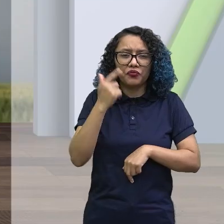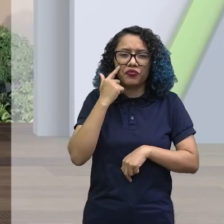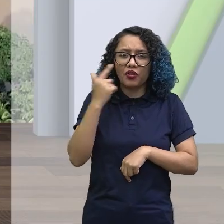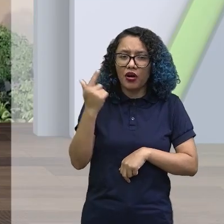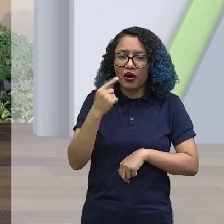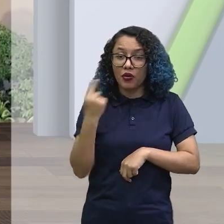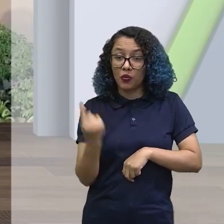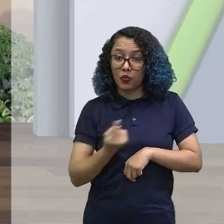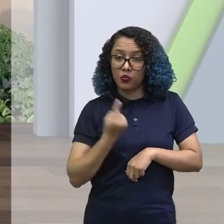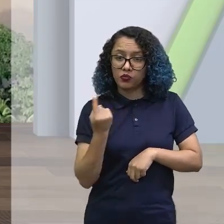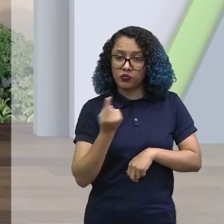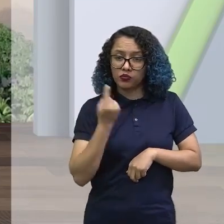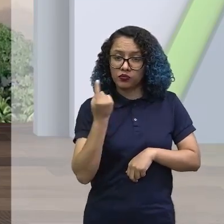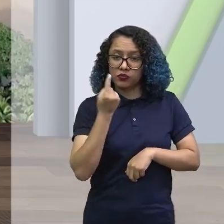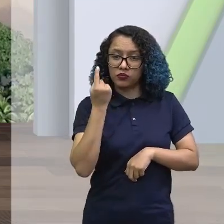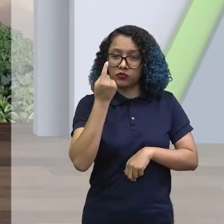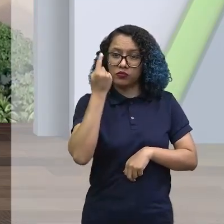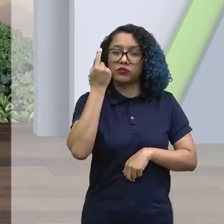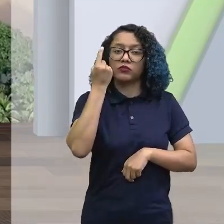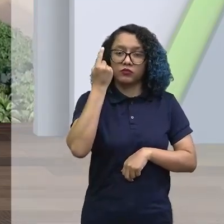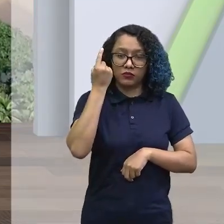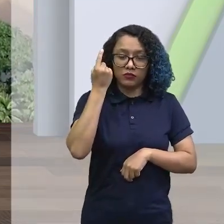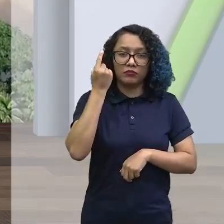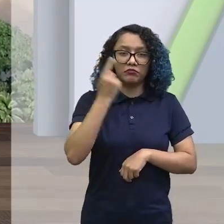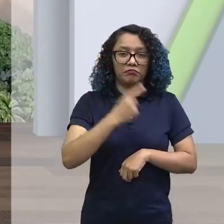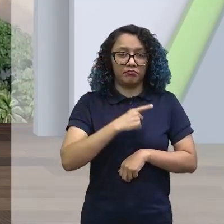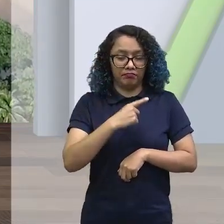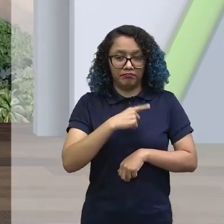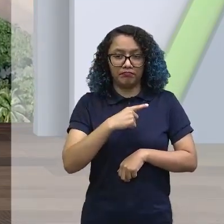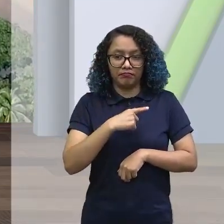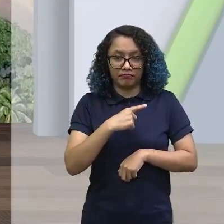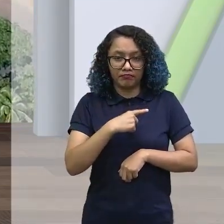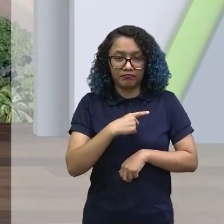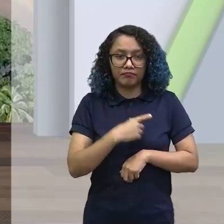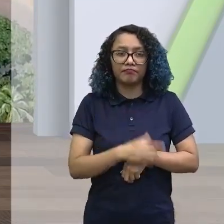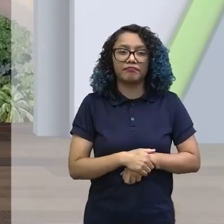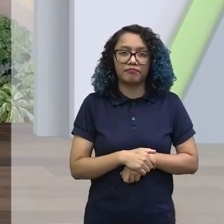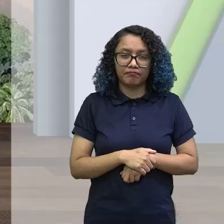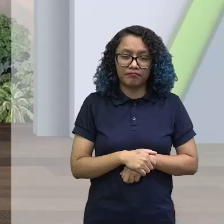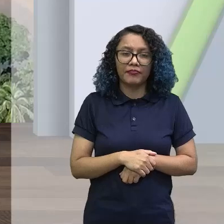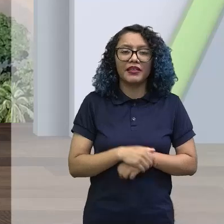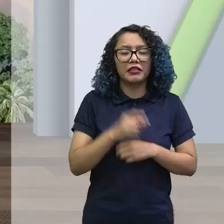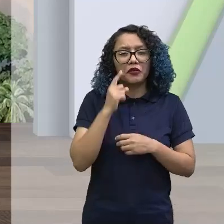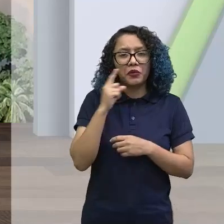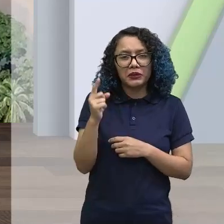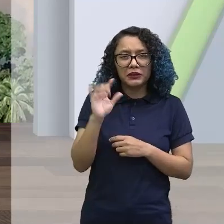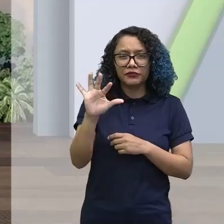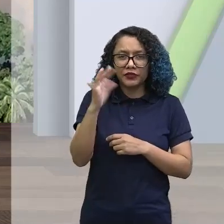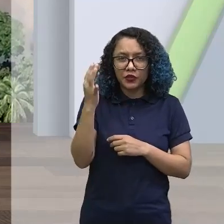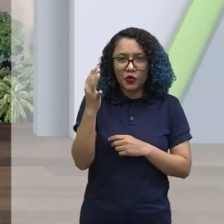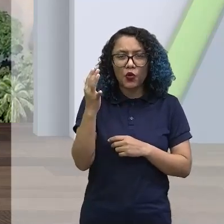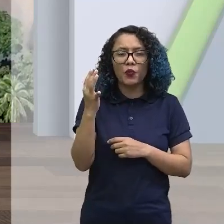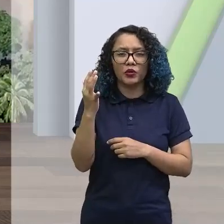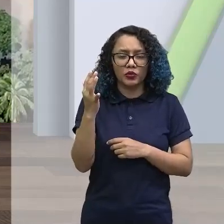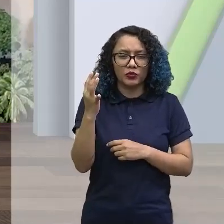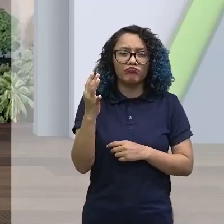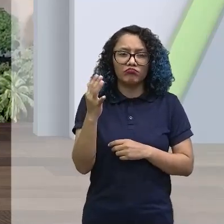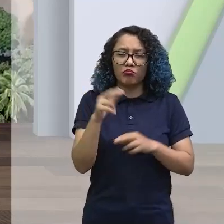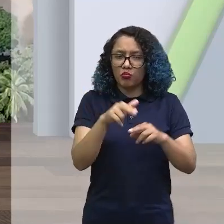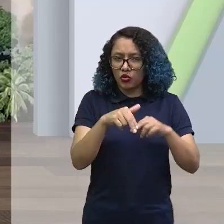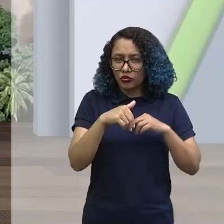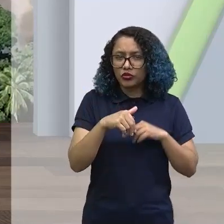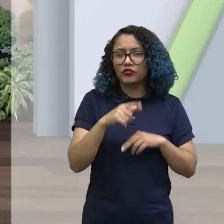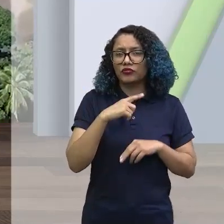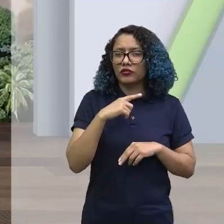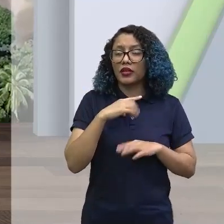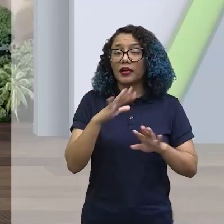formação aí de um furacão, como você pode ver, né? Enchentes, esses eventos climáticos, eles têm um motivo, né? A ação